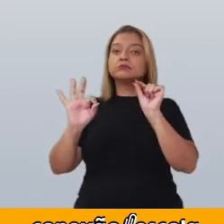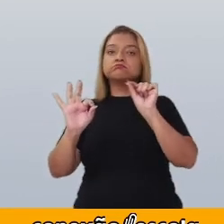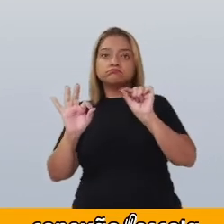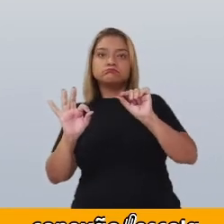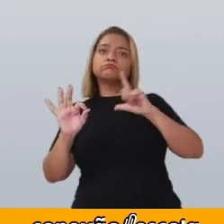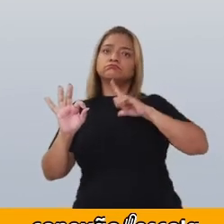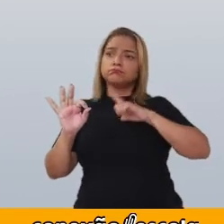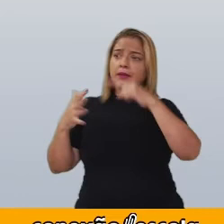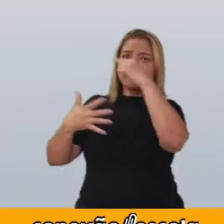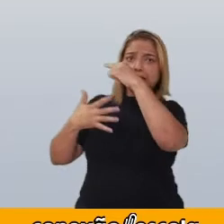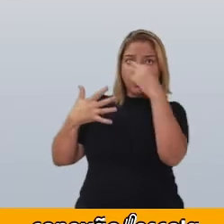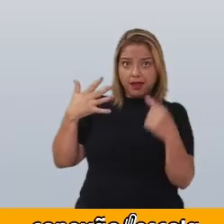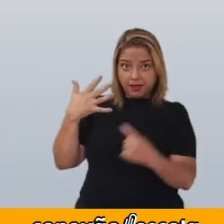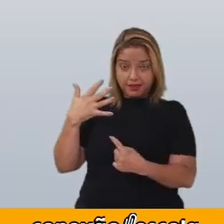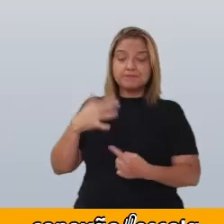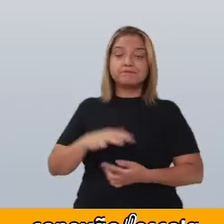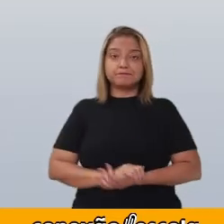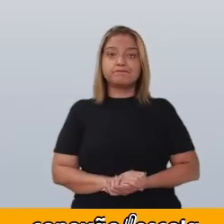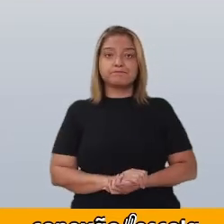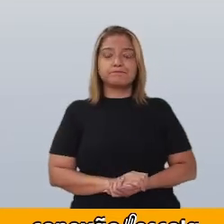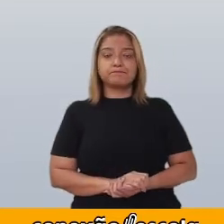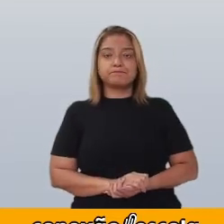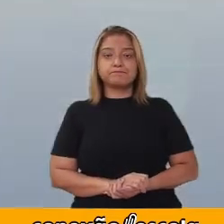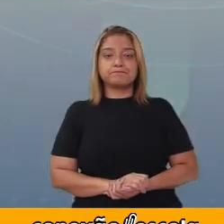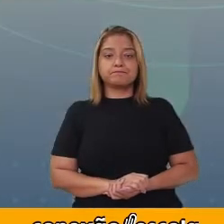alguns elementos.